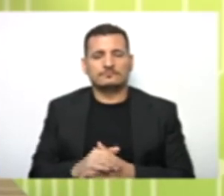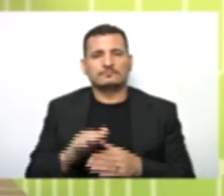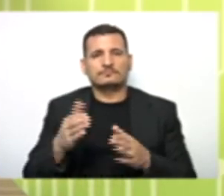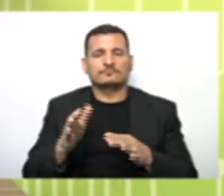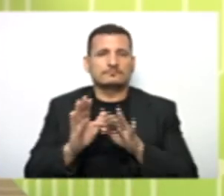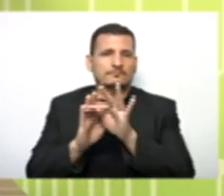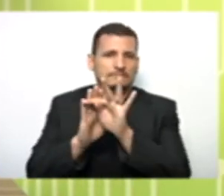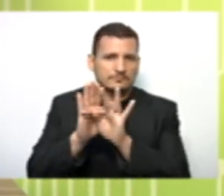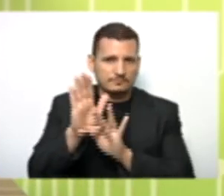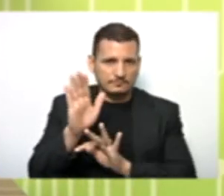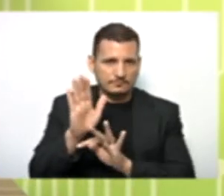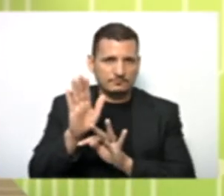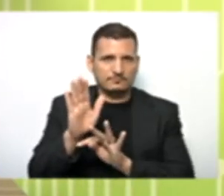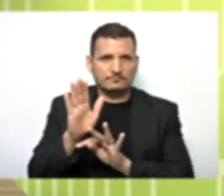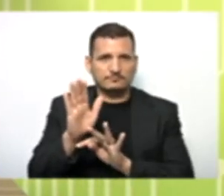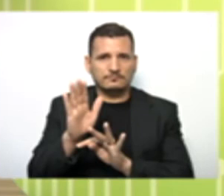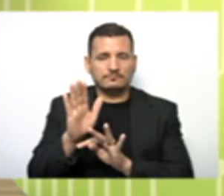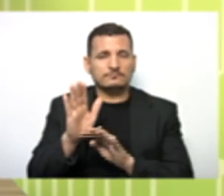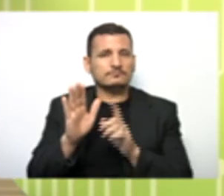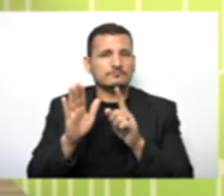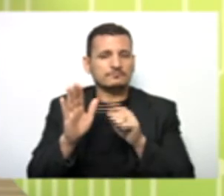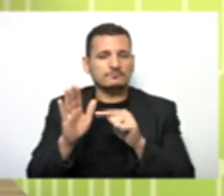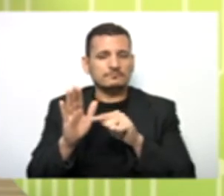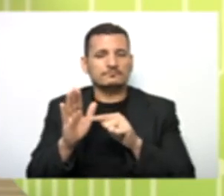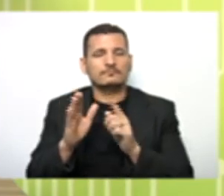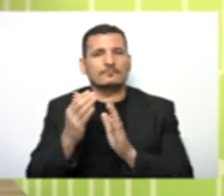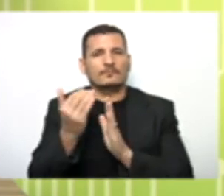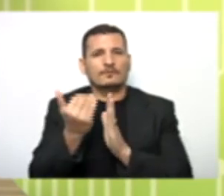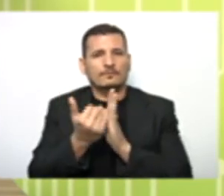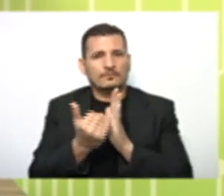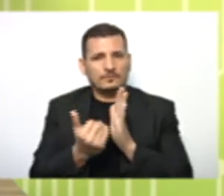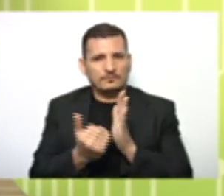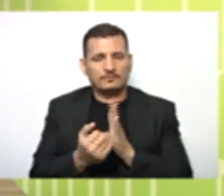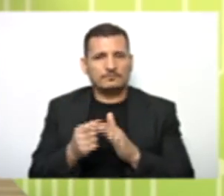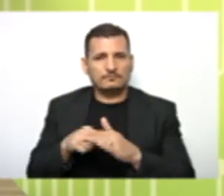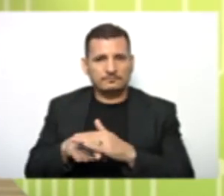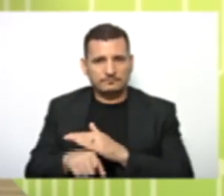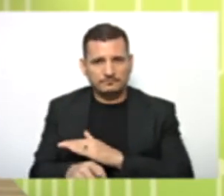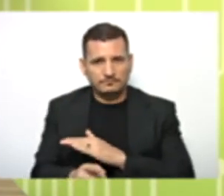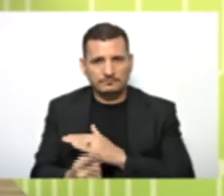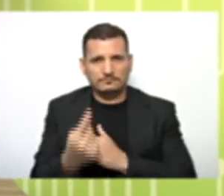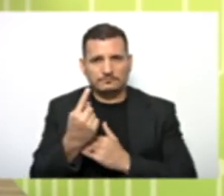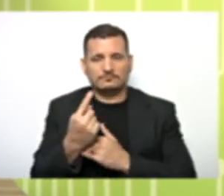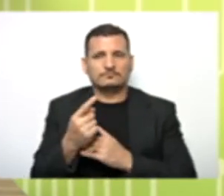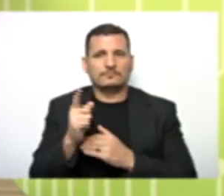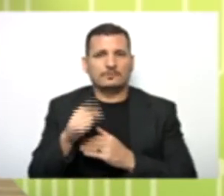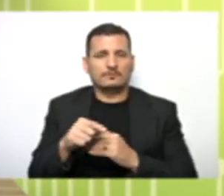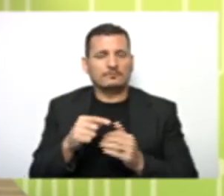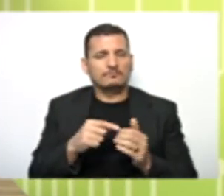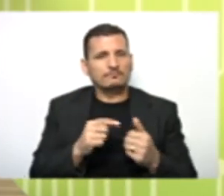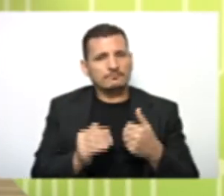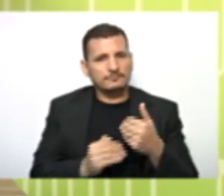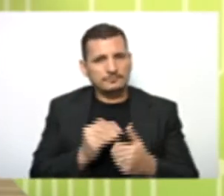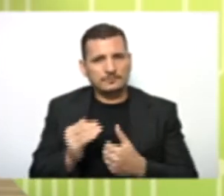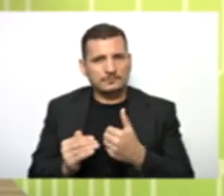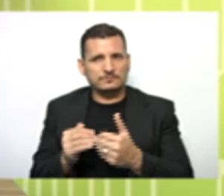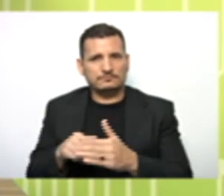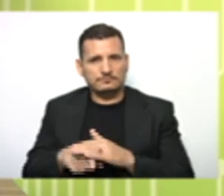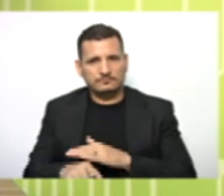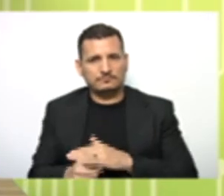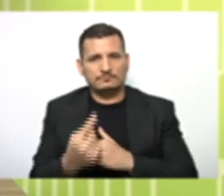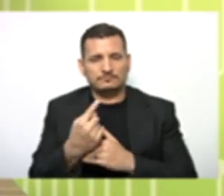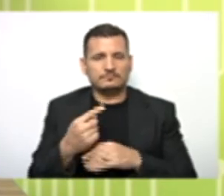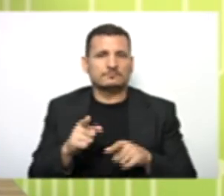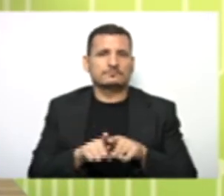editor de texto, né, ele é considerado um programa de entrada e saída, né, um processo de entrada e saída, e também